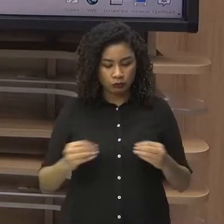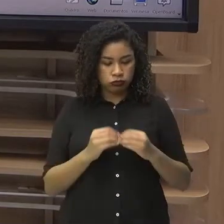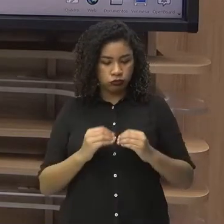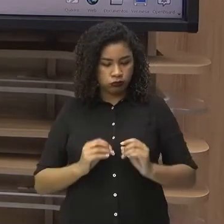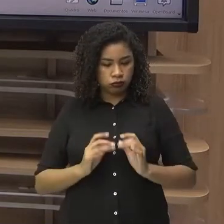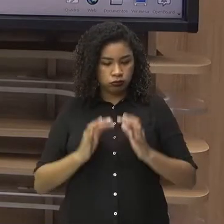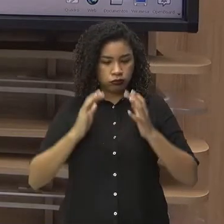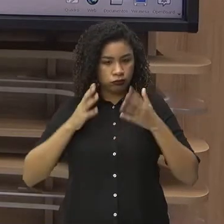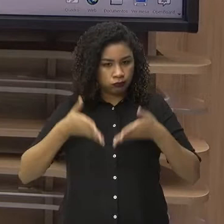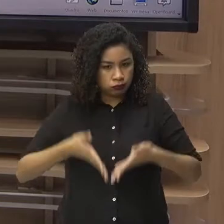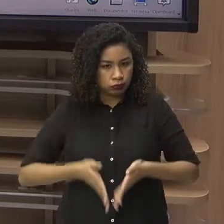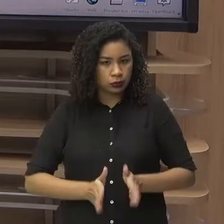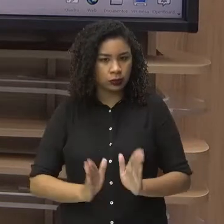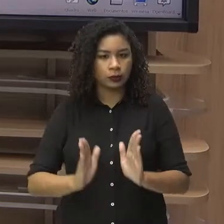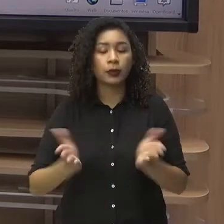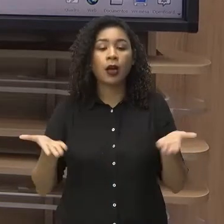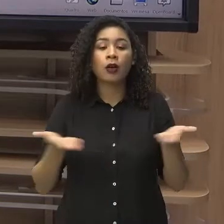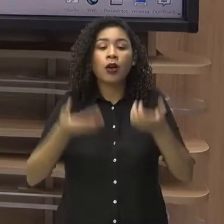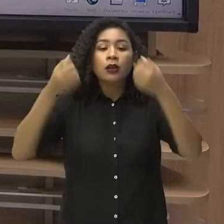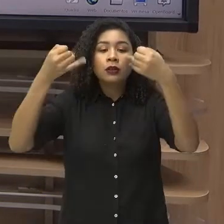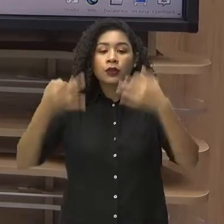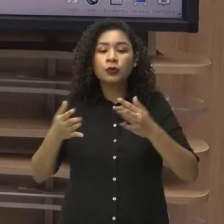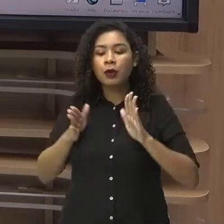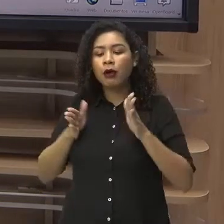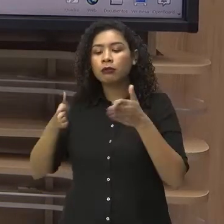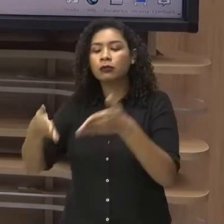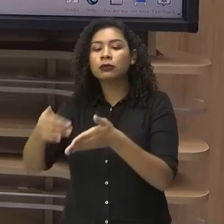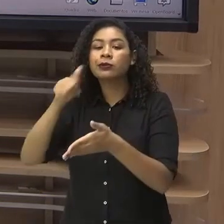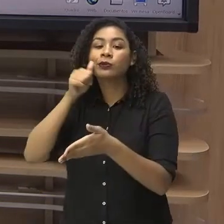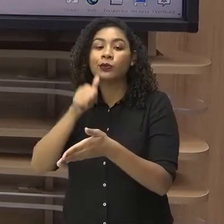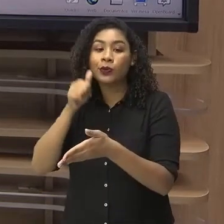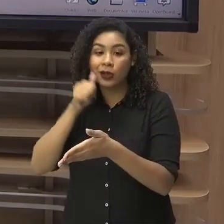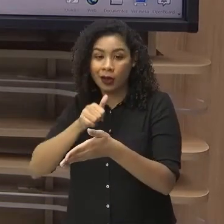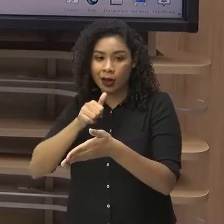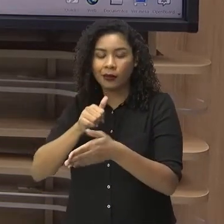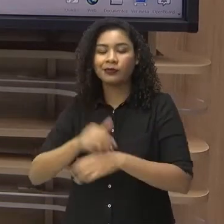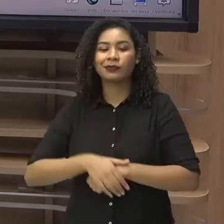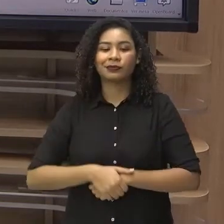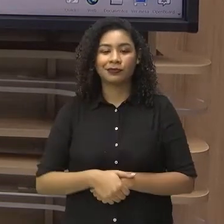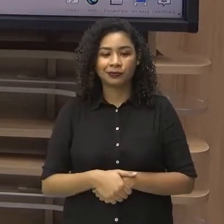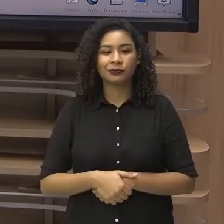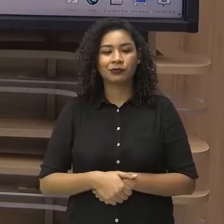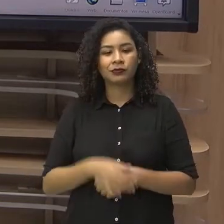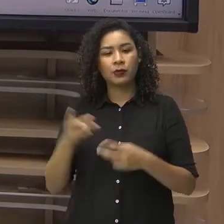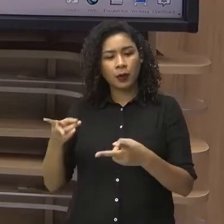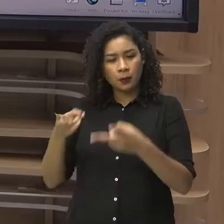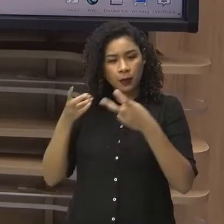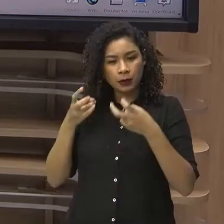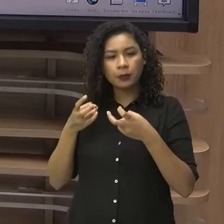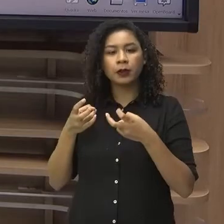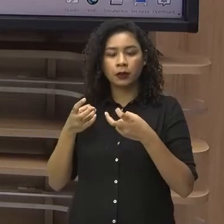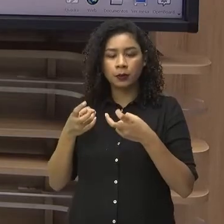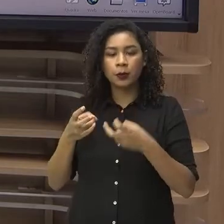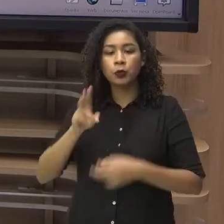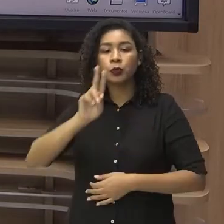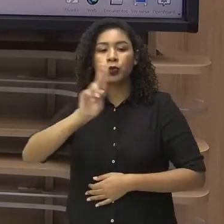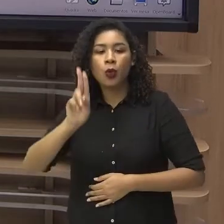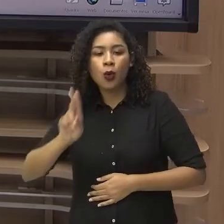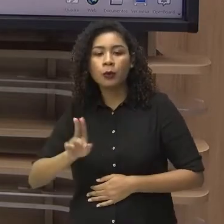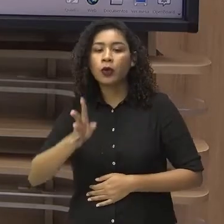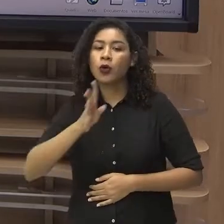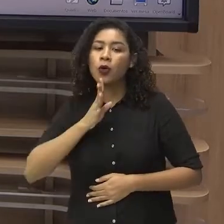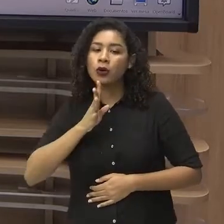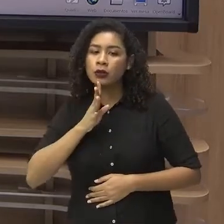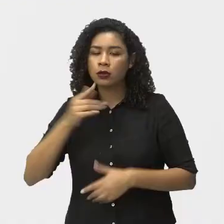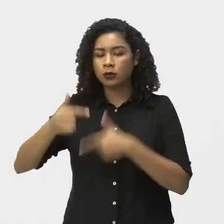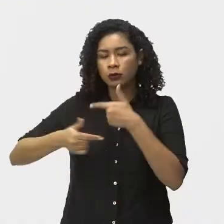vai observar um pouco mais do sistema genital feminino. A gente vai observar ali também os seus órgãos e a importância e a função de